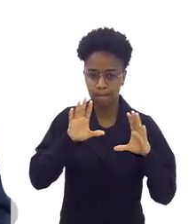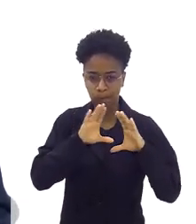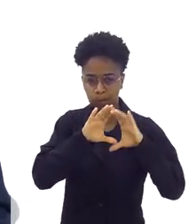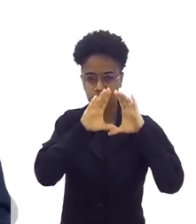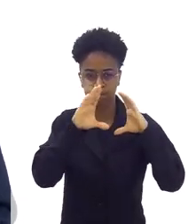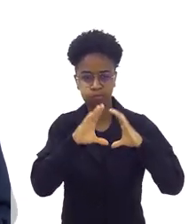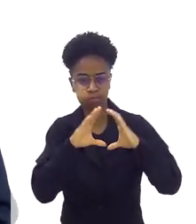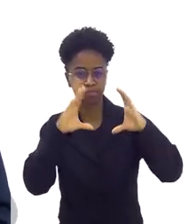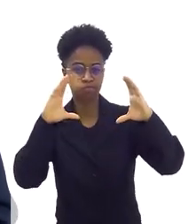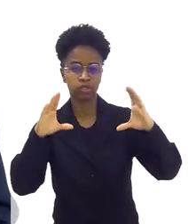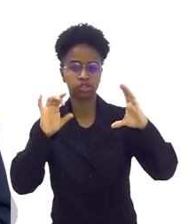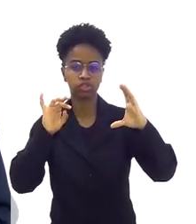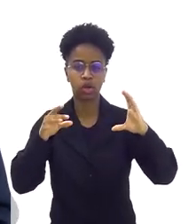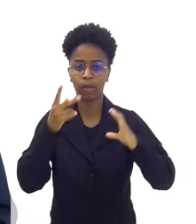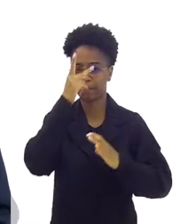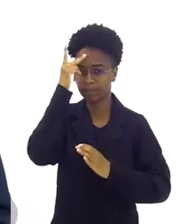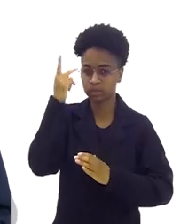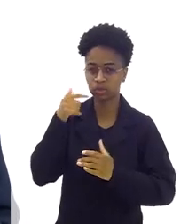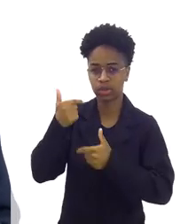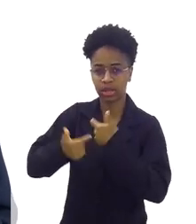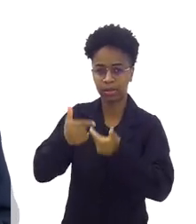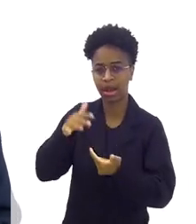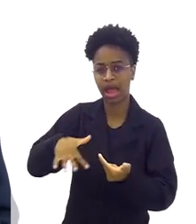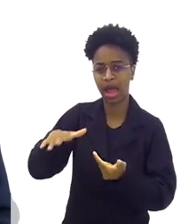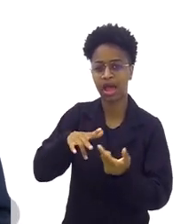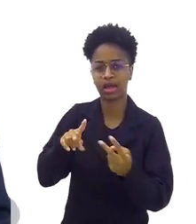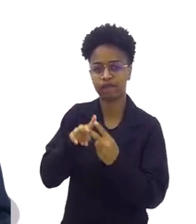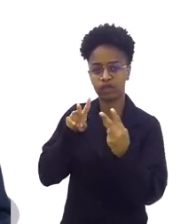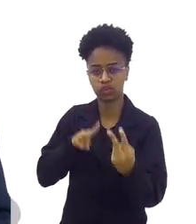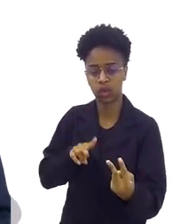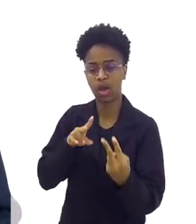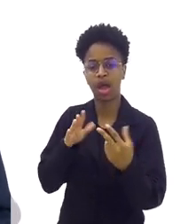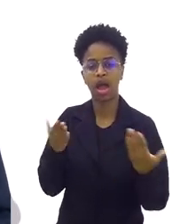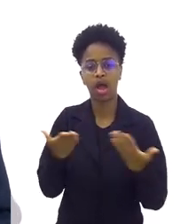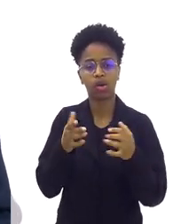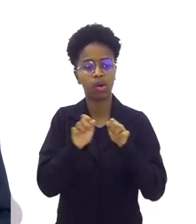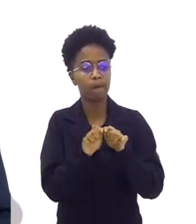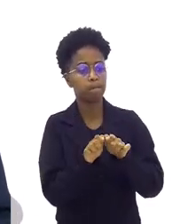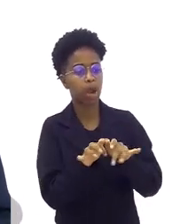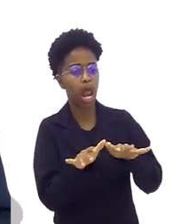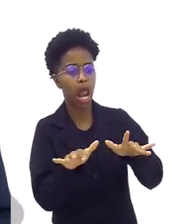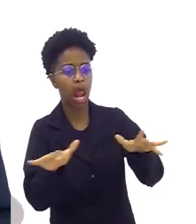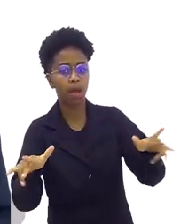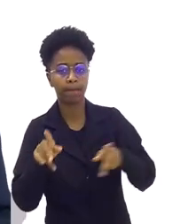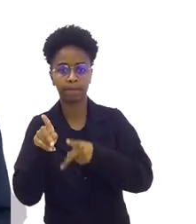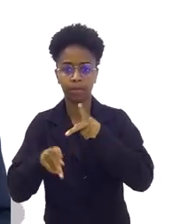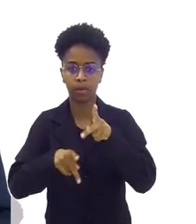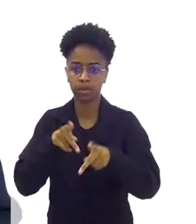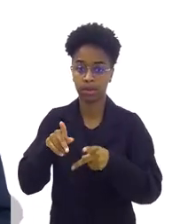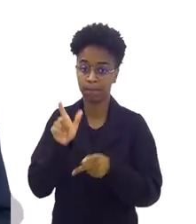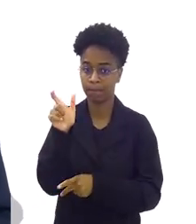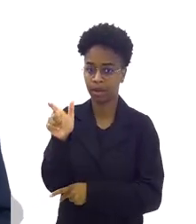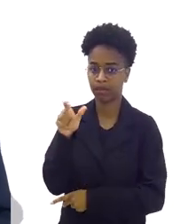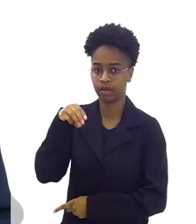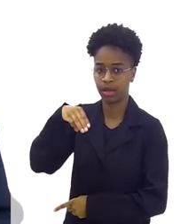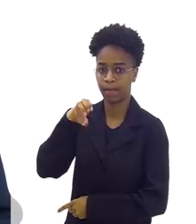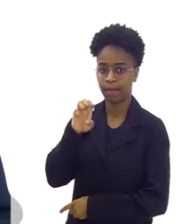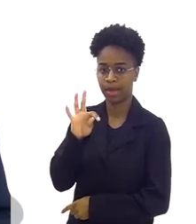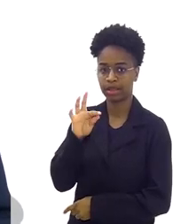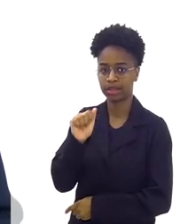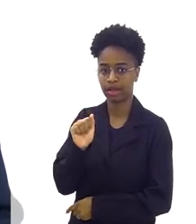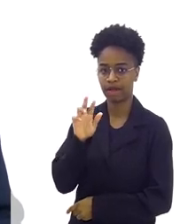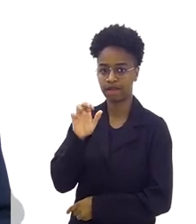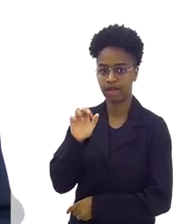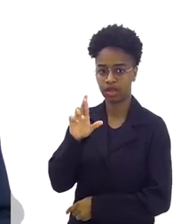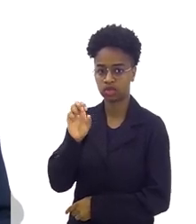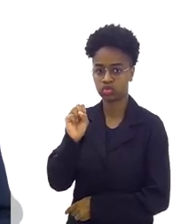de desenvolvedores ou o mundo ali digital e foi para a cultura popular, a palavra